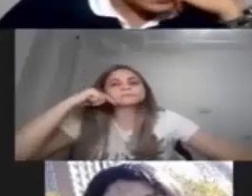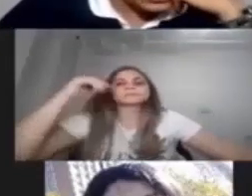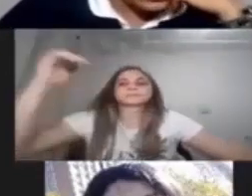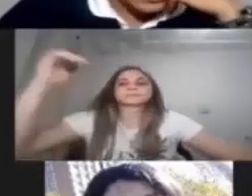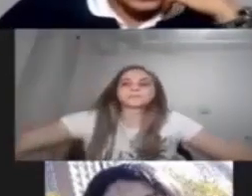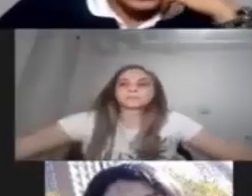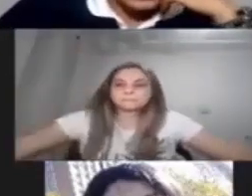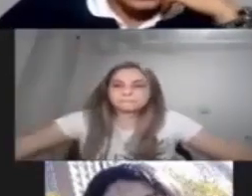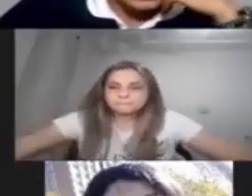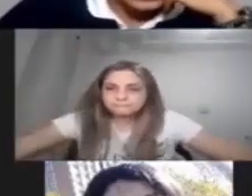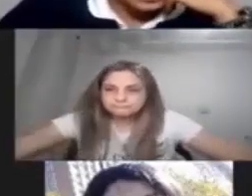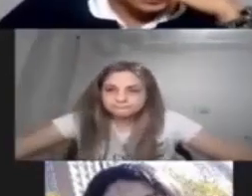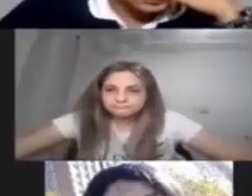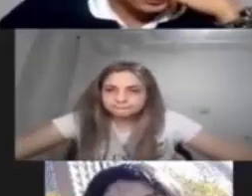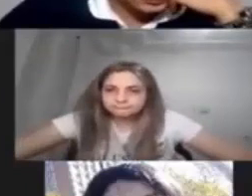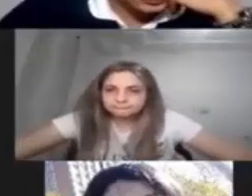Deixa eu ver aqui.